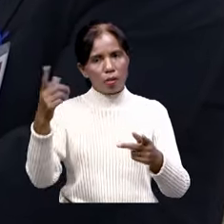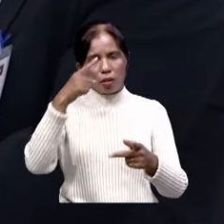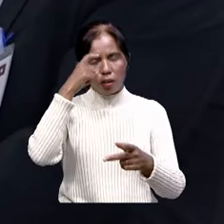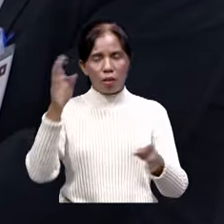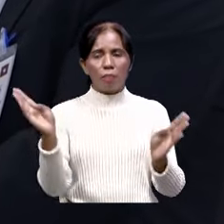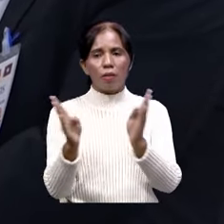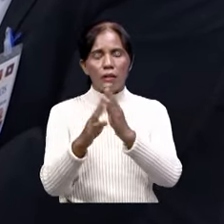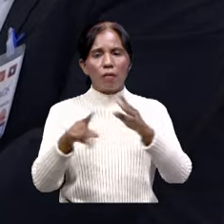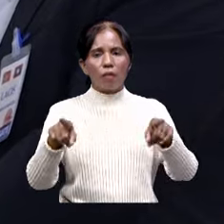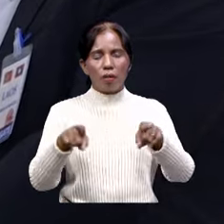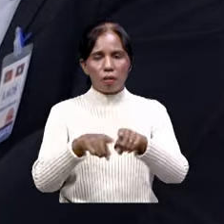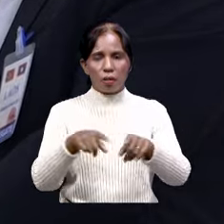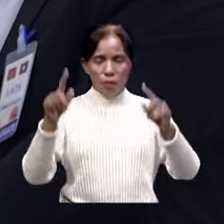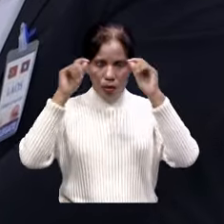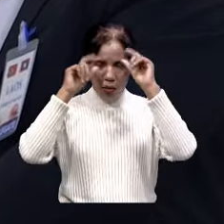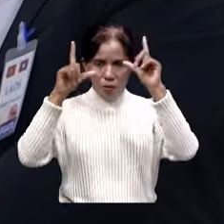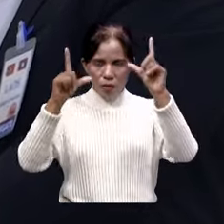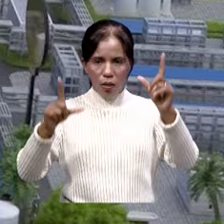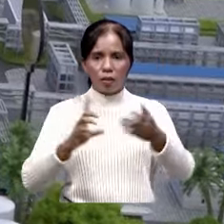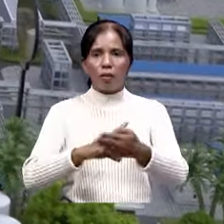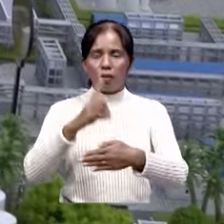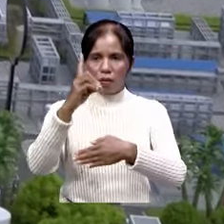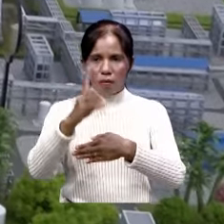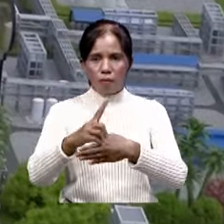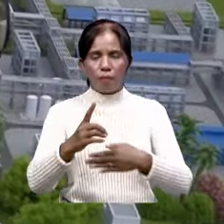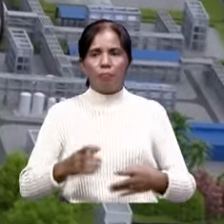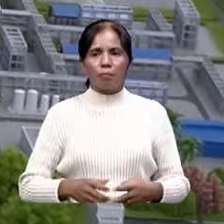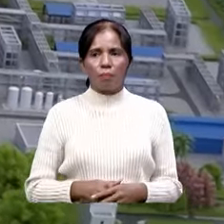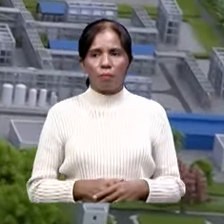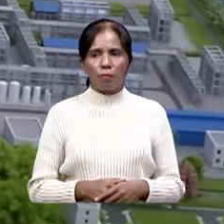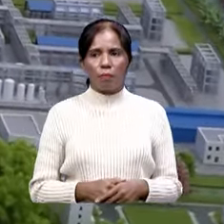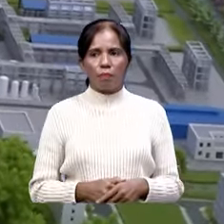a Nessan referência para Timor-Leste em desenvolvimento. Equipa Cobertura, GMN.